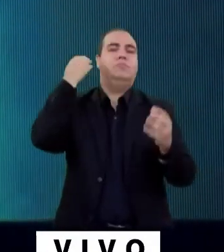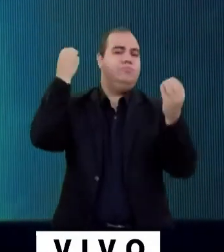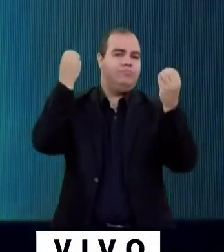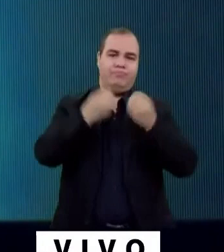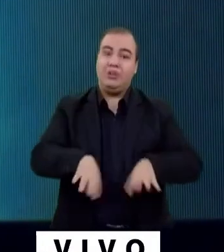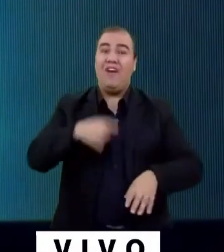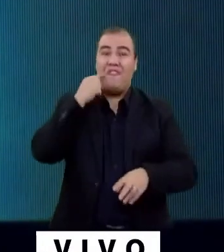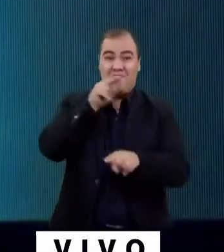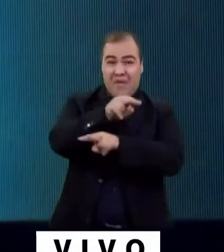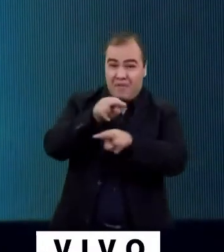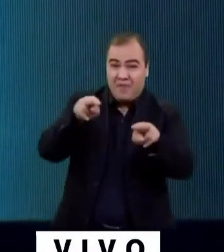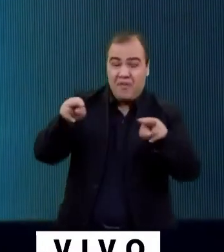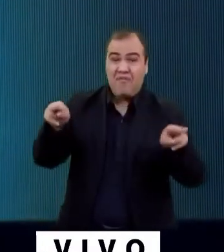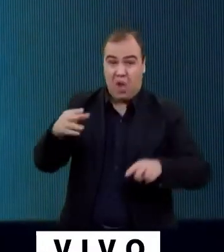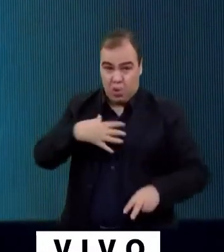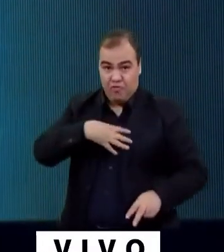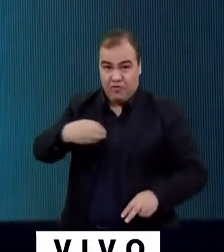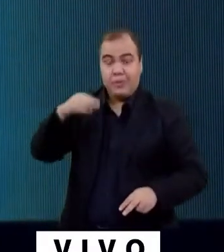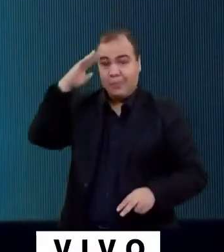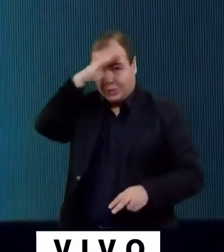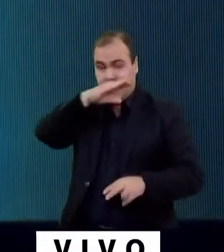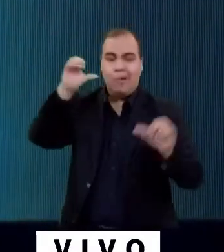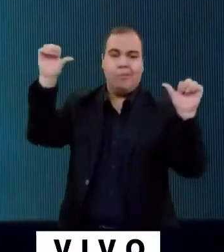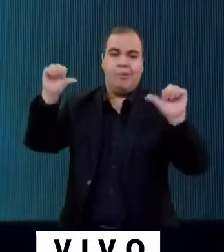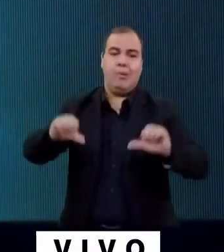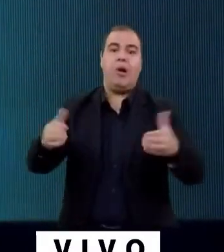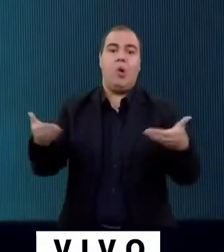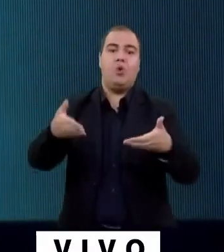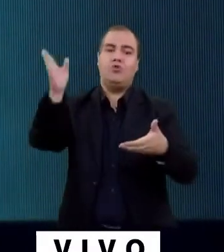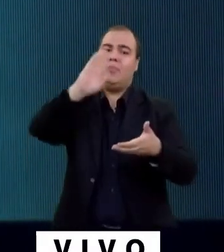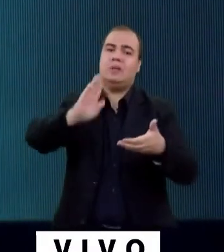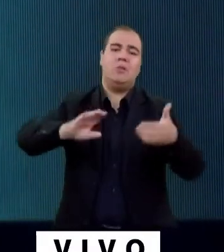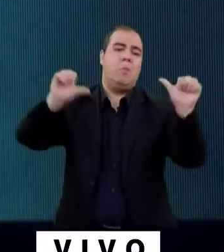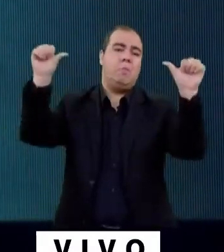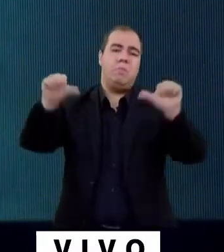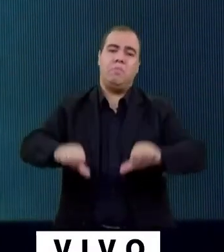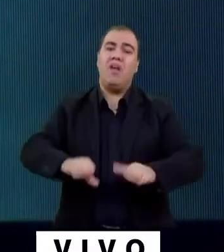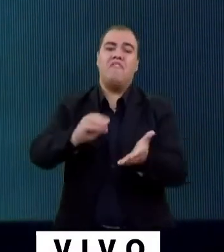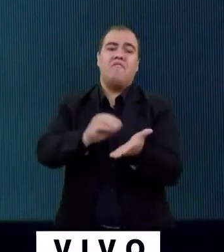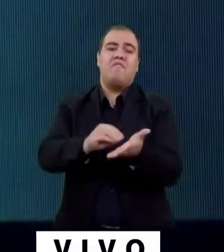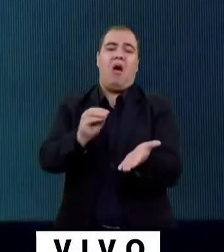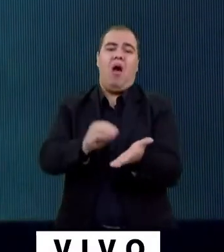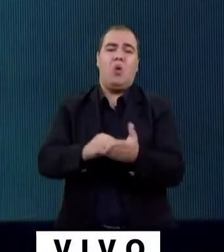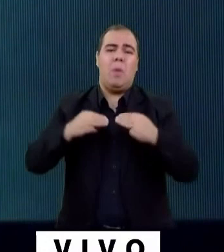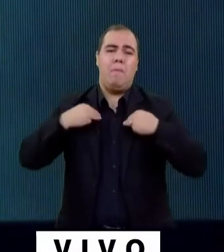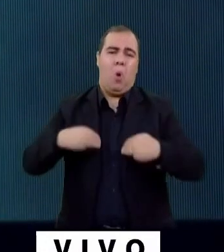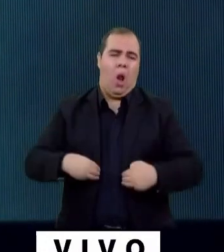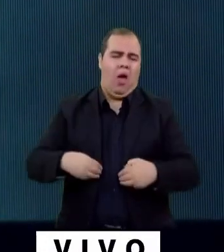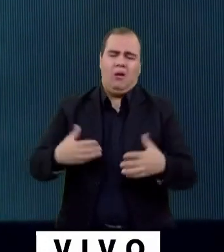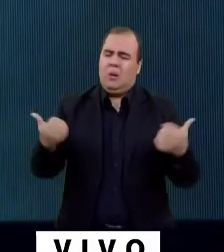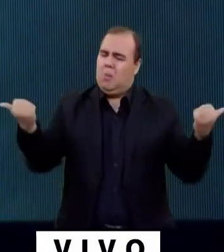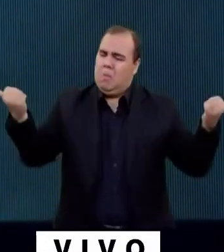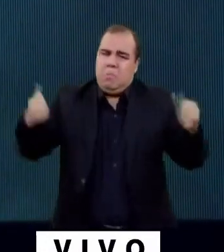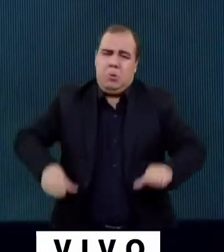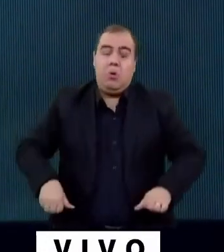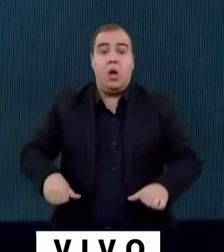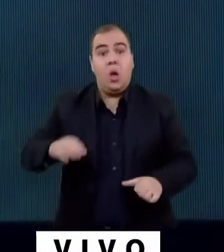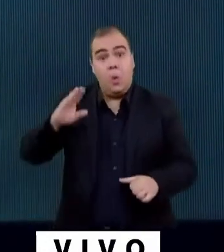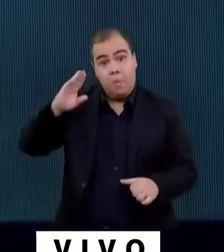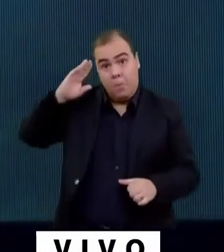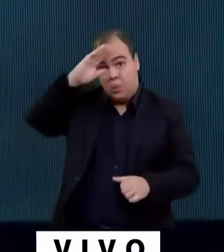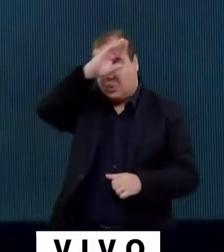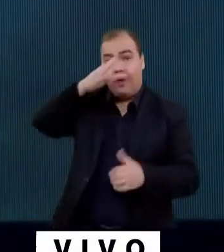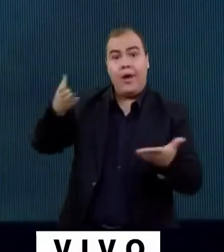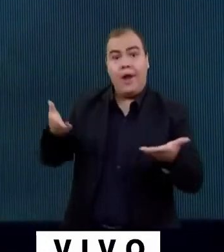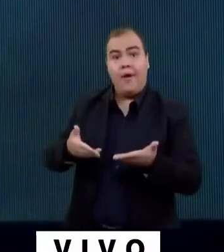os filhos, e aí está o Brasil de novo, desastrado, desmoralizado, e teve a proeza, o Bolsonaro, de